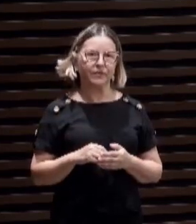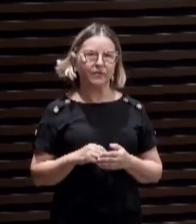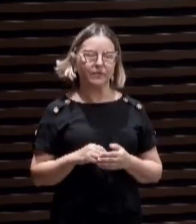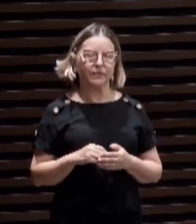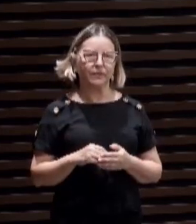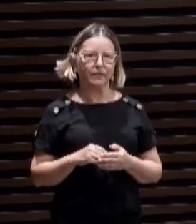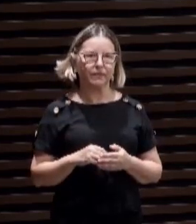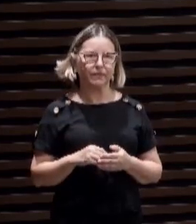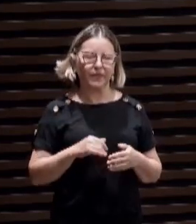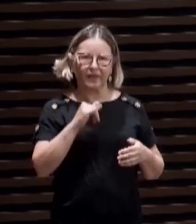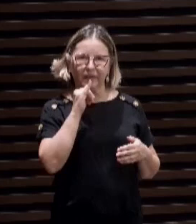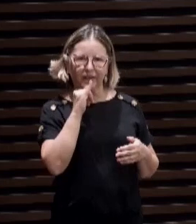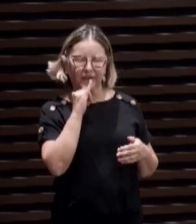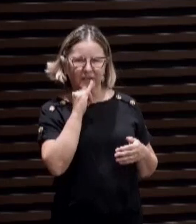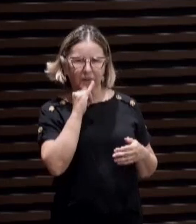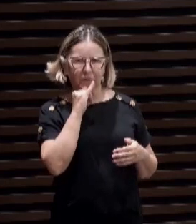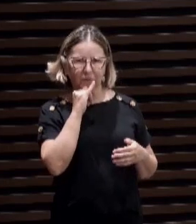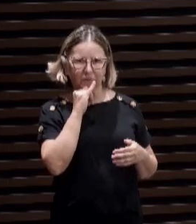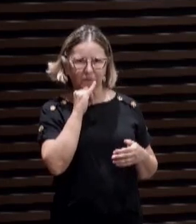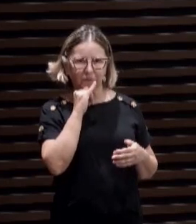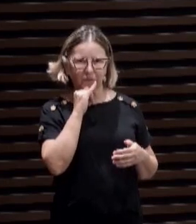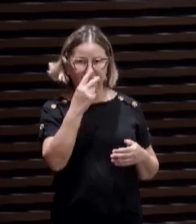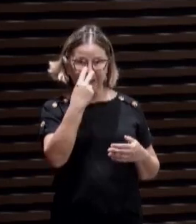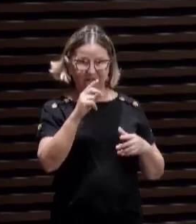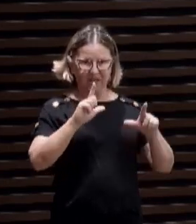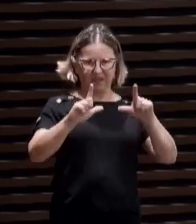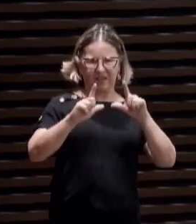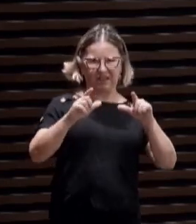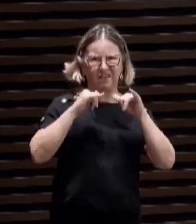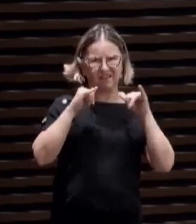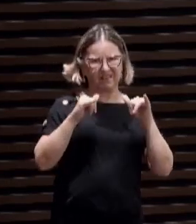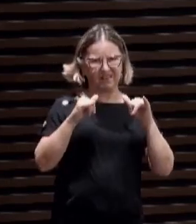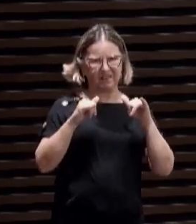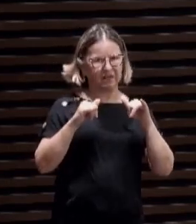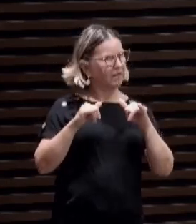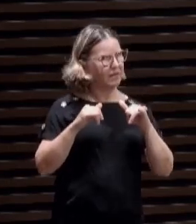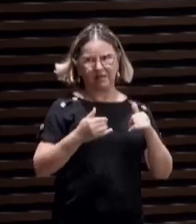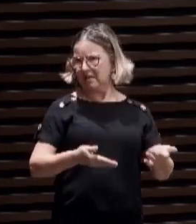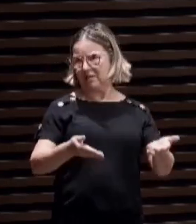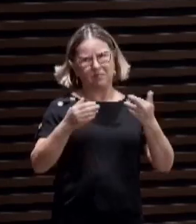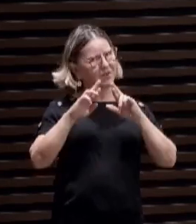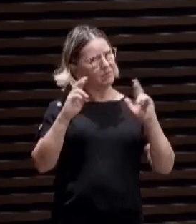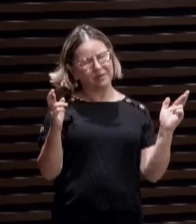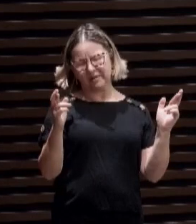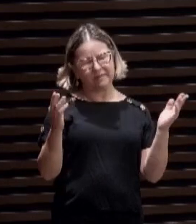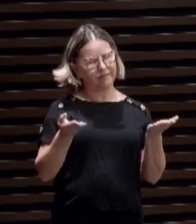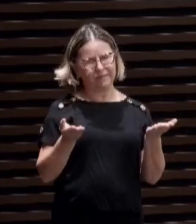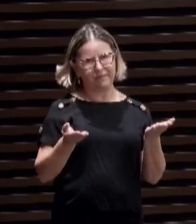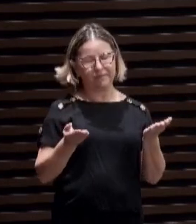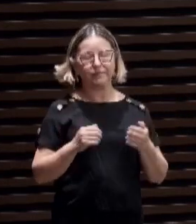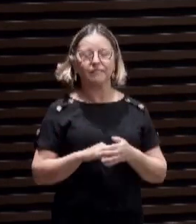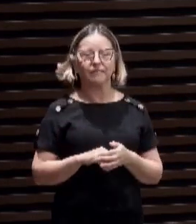assistir os noticiários que nós temos visto. Eu preciso me informar do que está acontecendo. Eu queria dizer para os irmãos que o sul